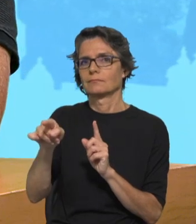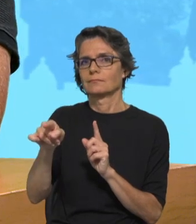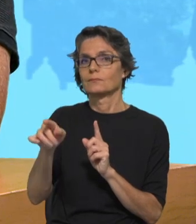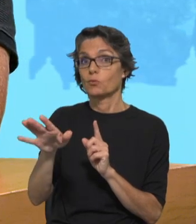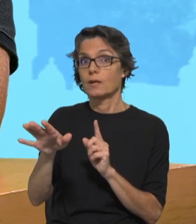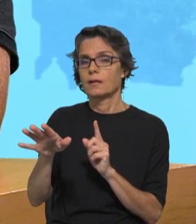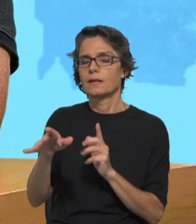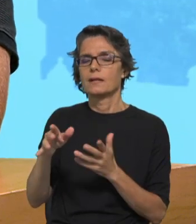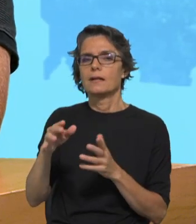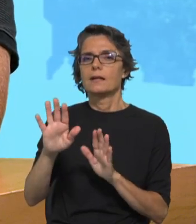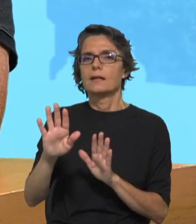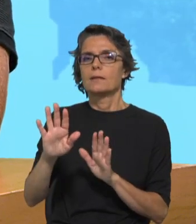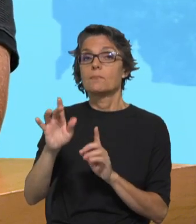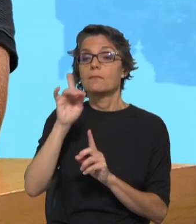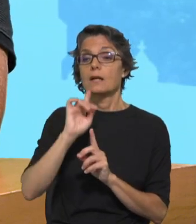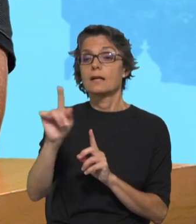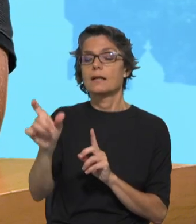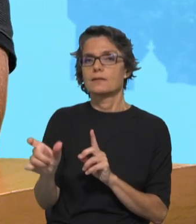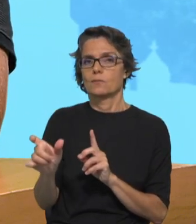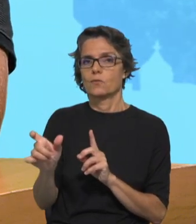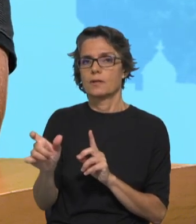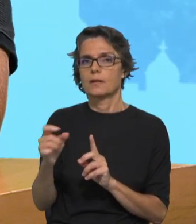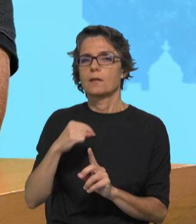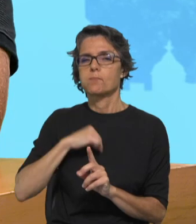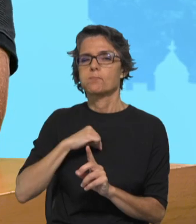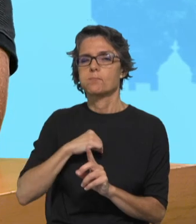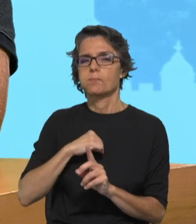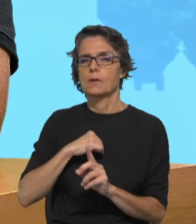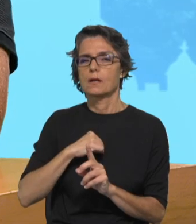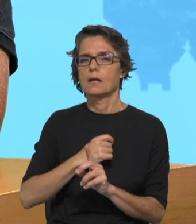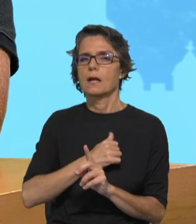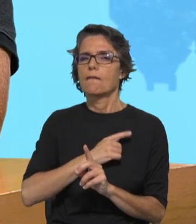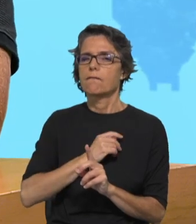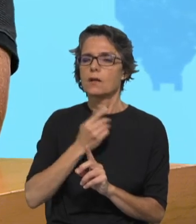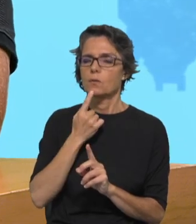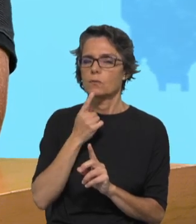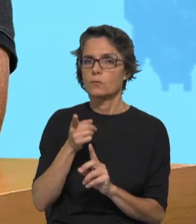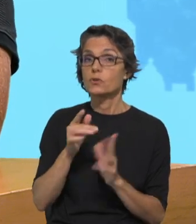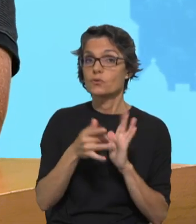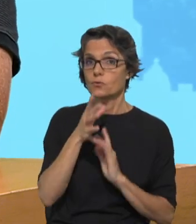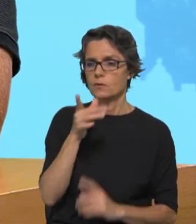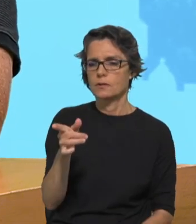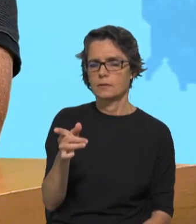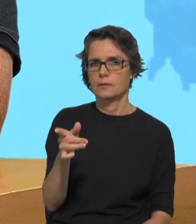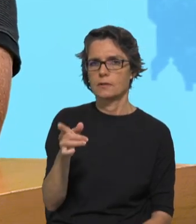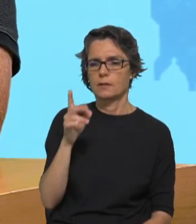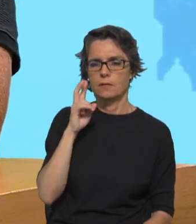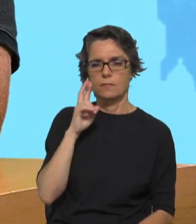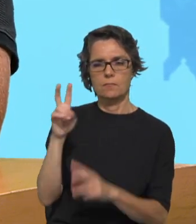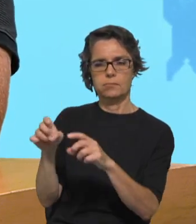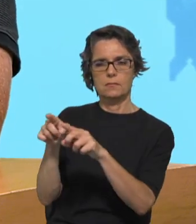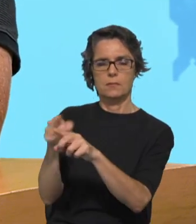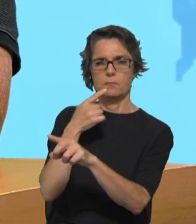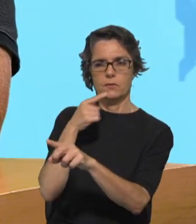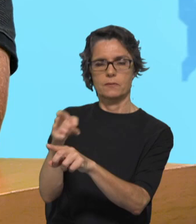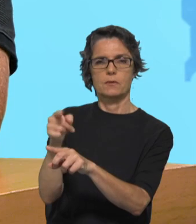mundo judaico, mas que tem muita fé. Jesus diz que encontrou nela muita fé. E isso enquadra-se